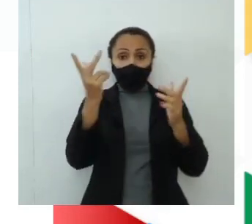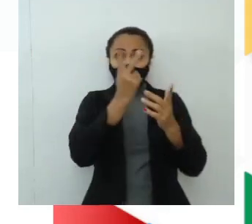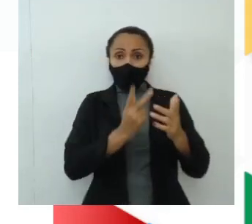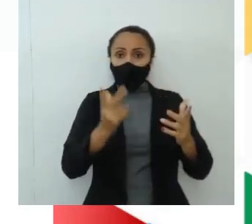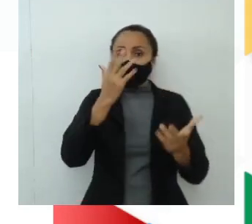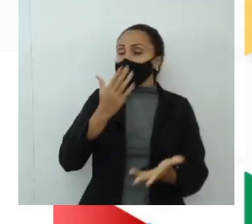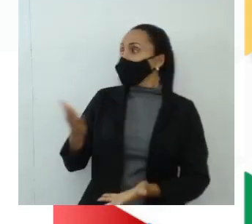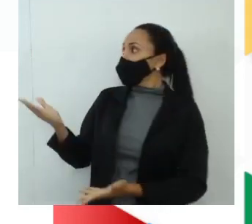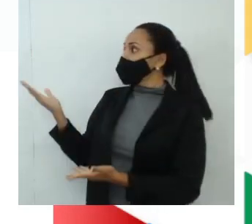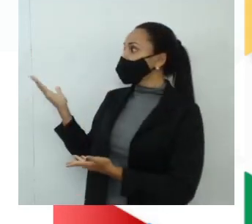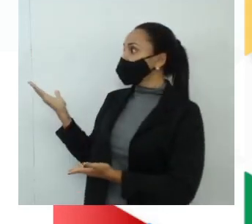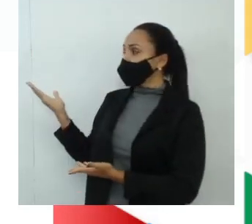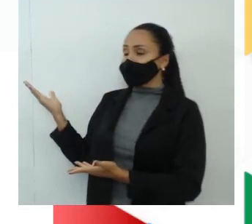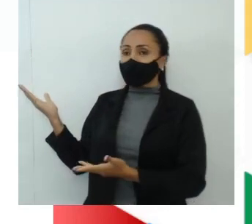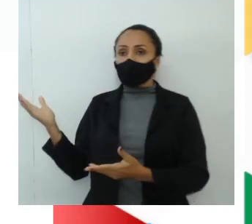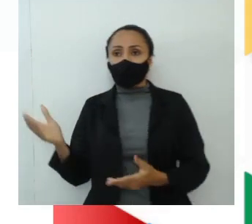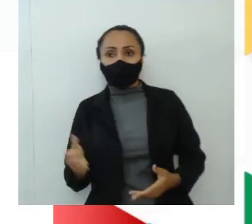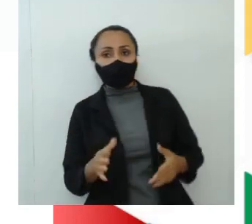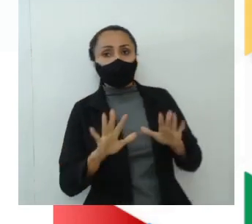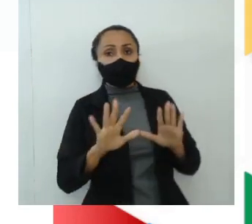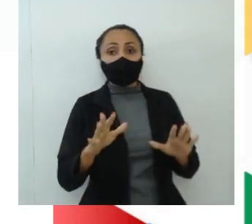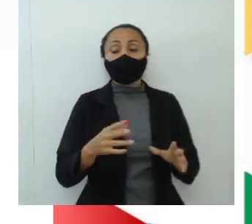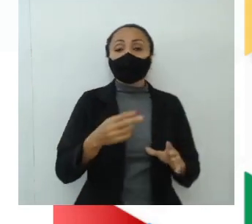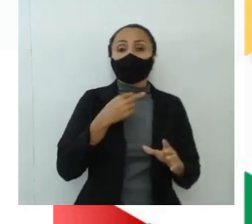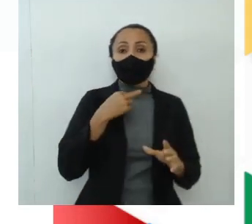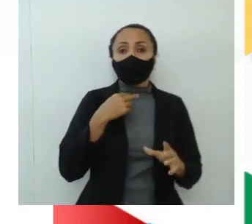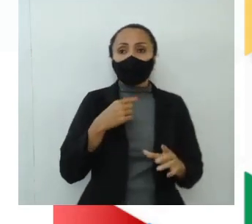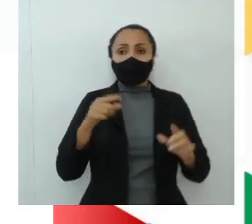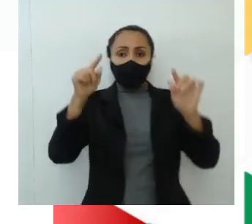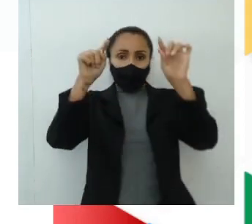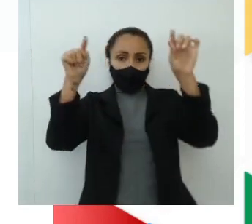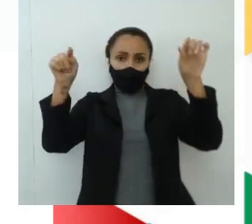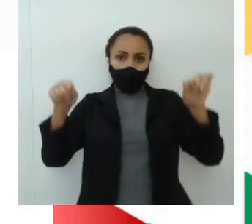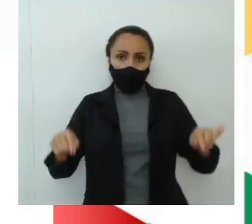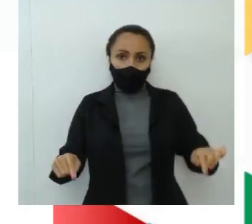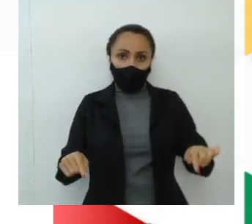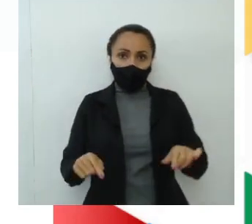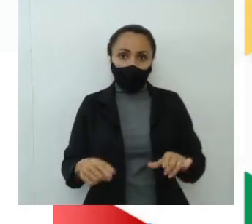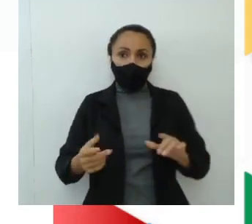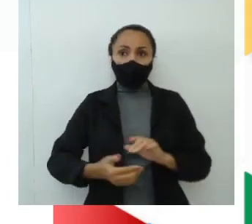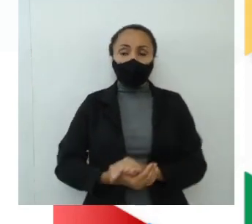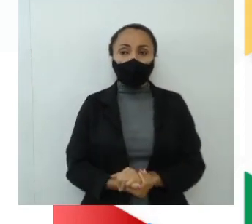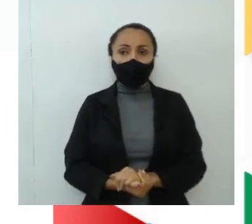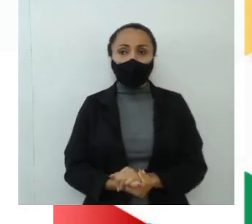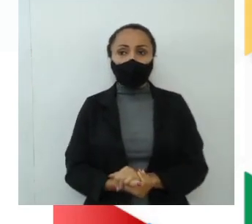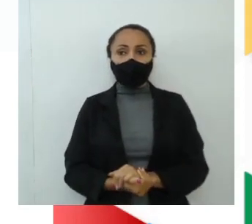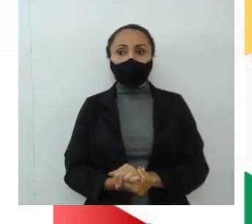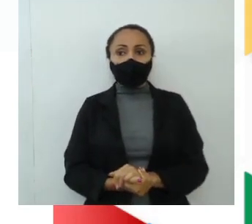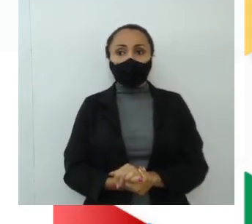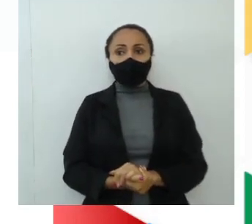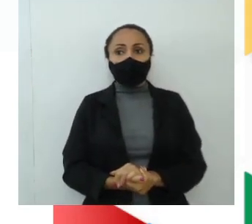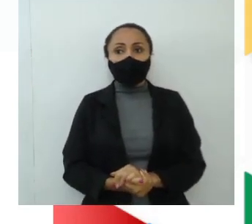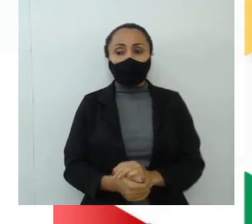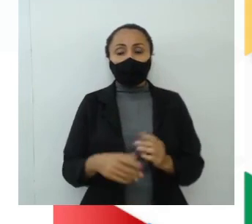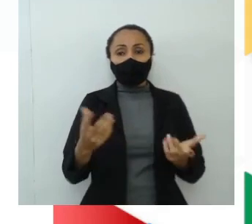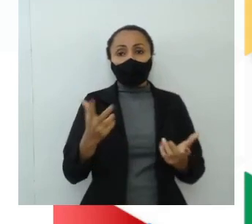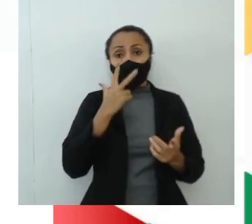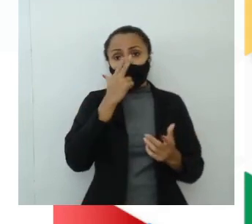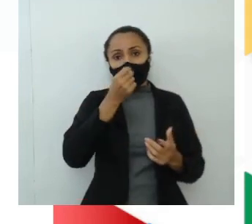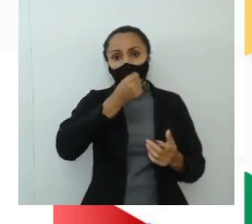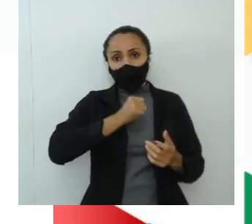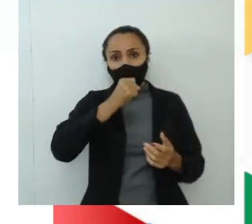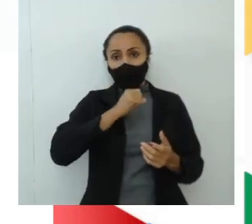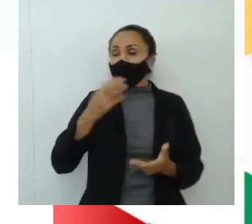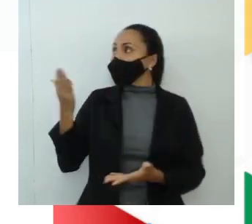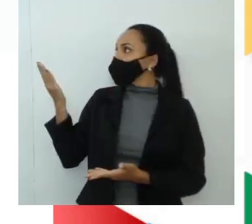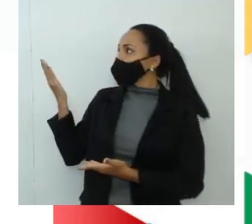considerada um polígono, ela não pode conter lados que façam curvas. Feito essa aí que parece um sorvete, tá vendo